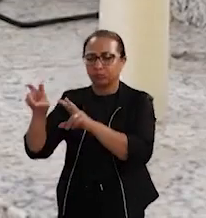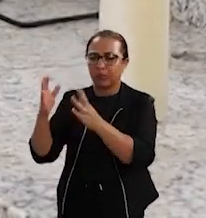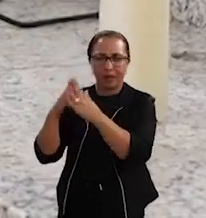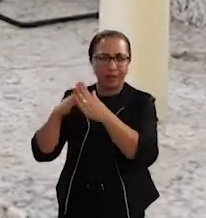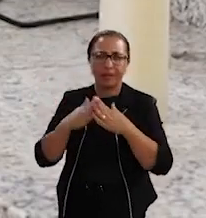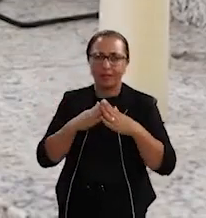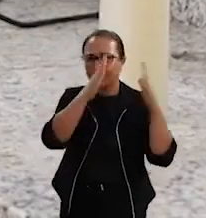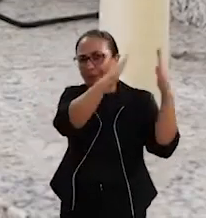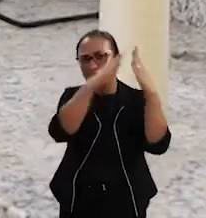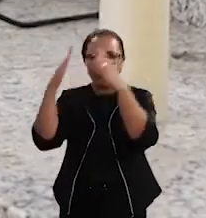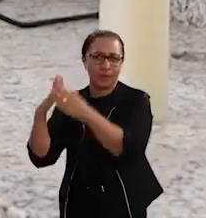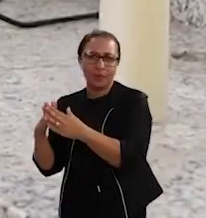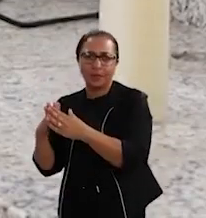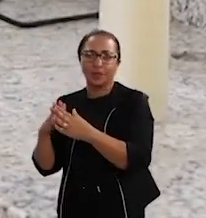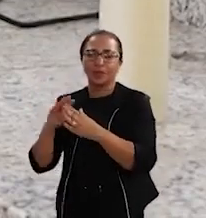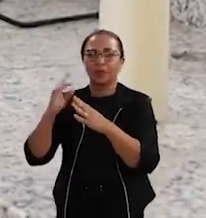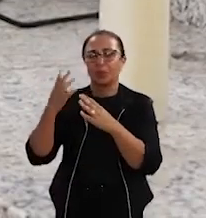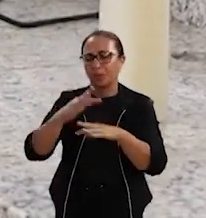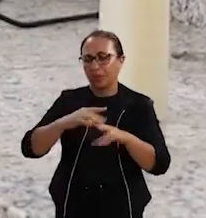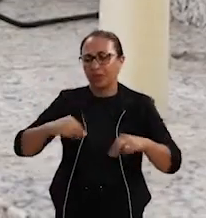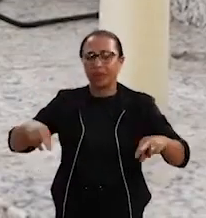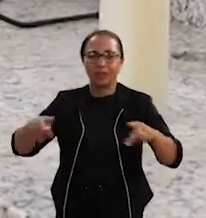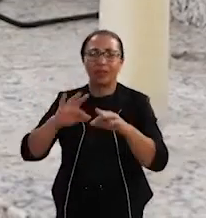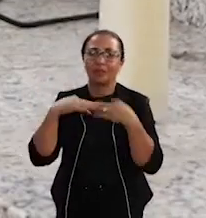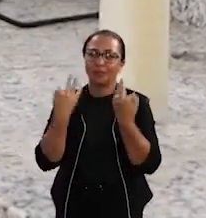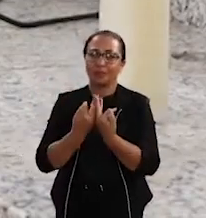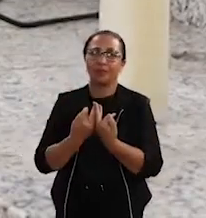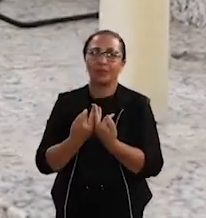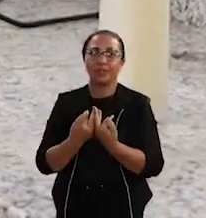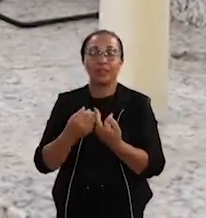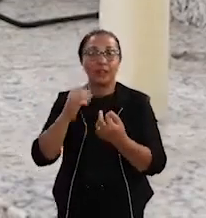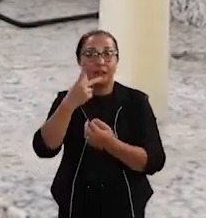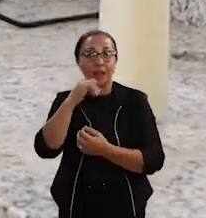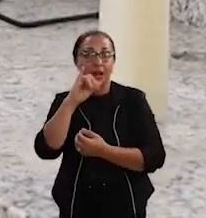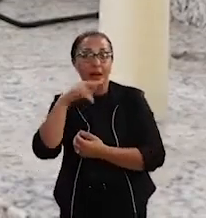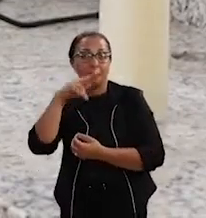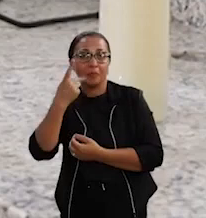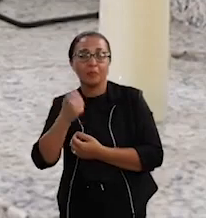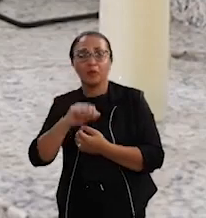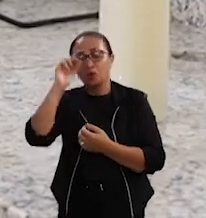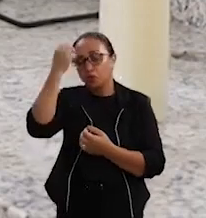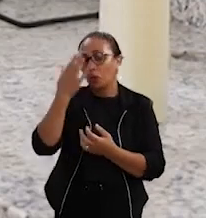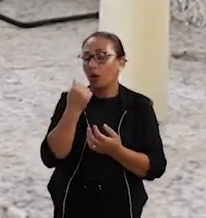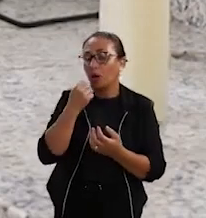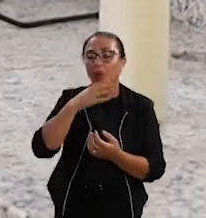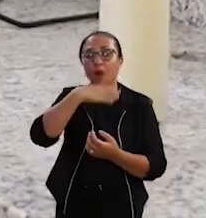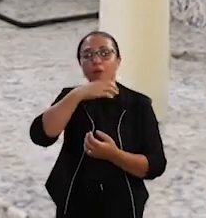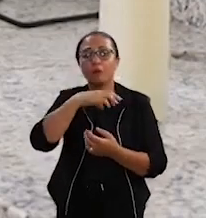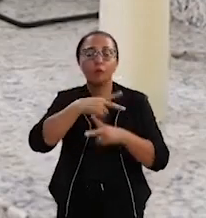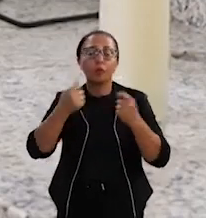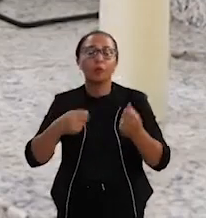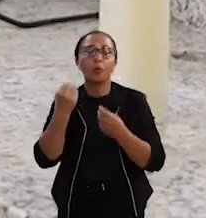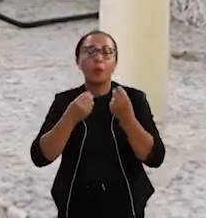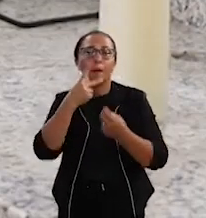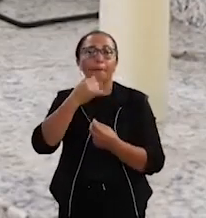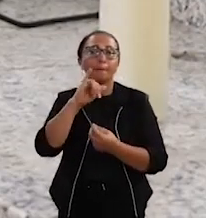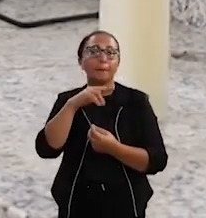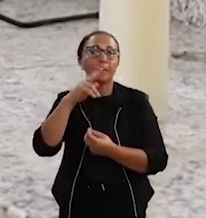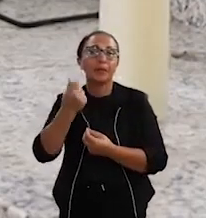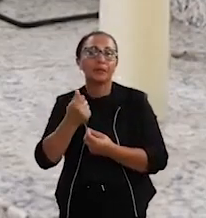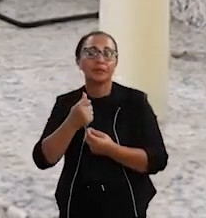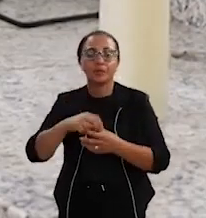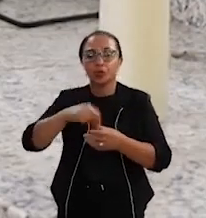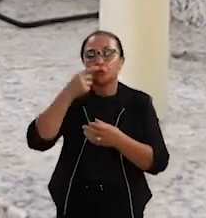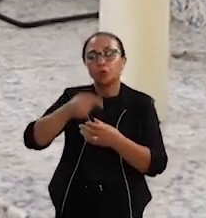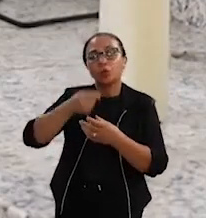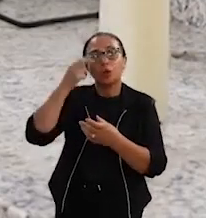quintal de uma vizinha, no terreno de outro conhecido, de um familiar, e a pinha só é consumida de forma in natura, também pouco utilizada pela indústria